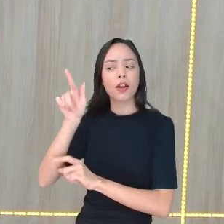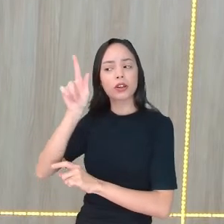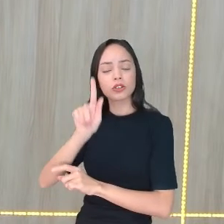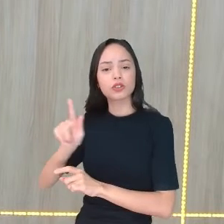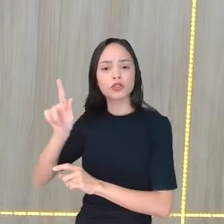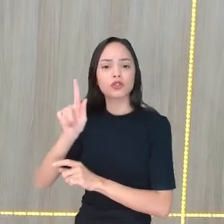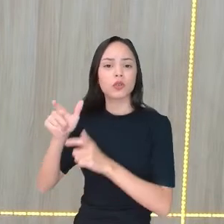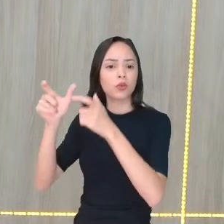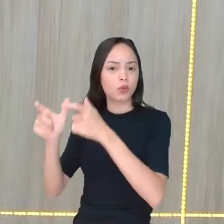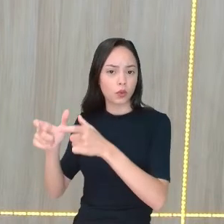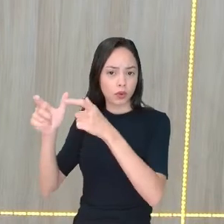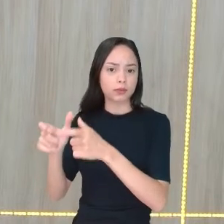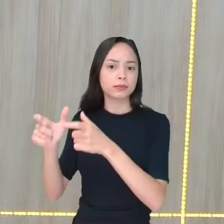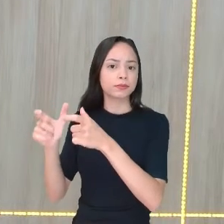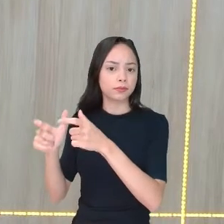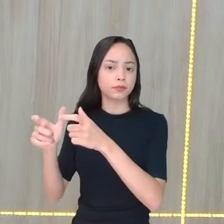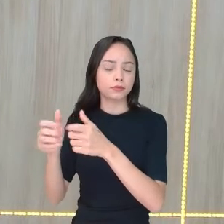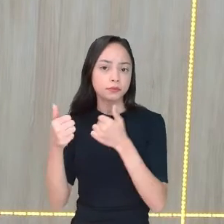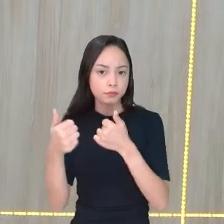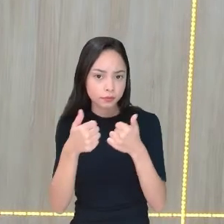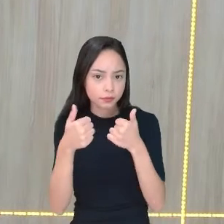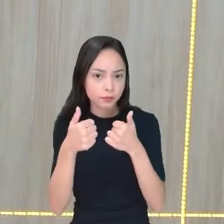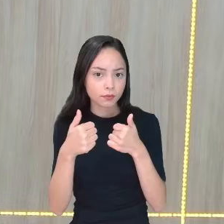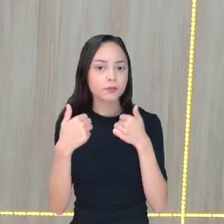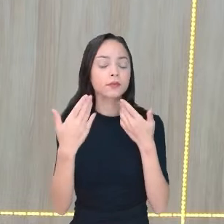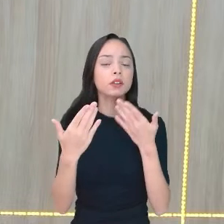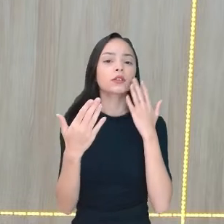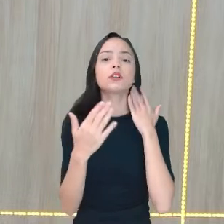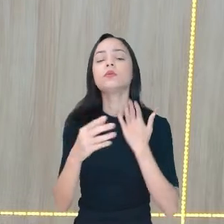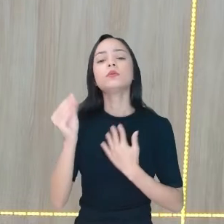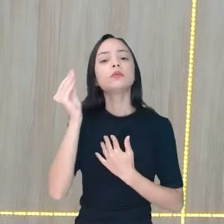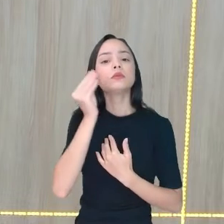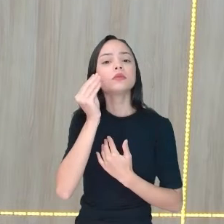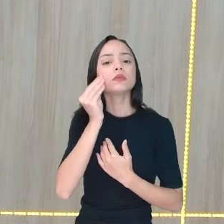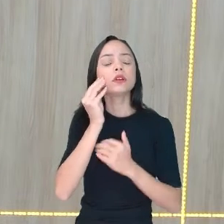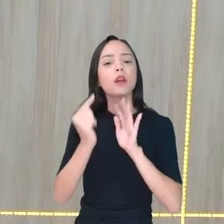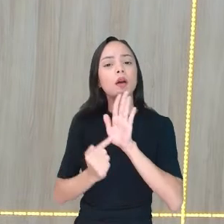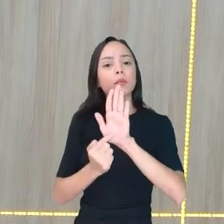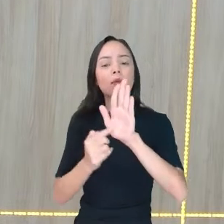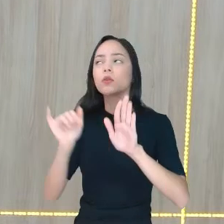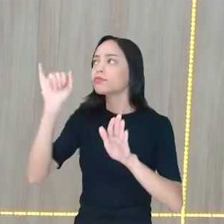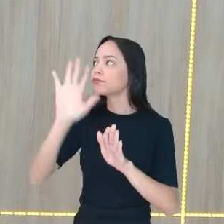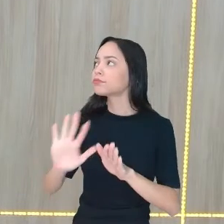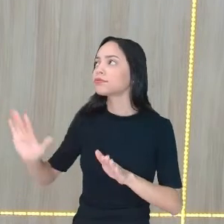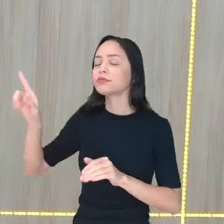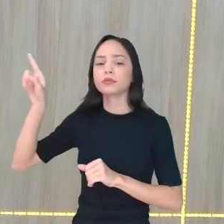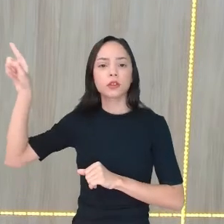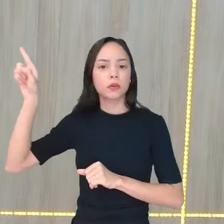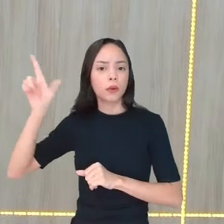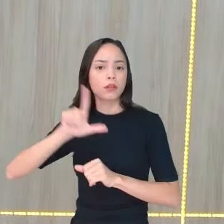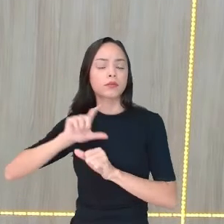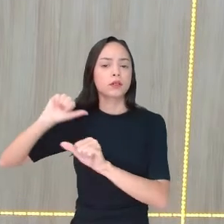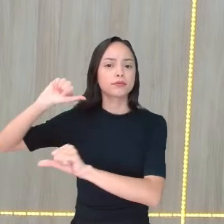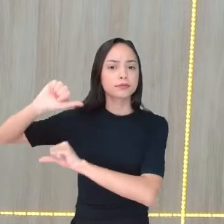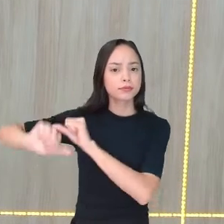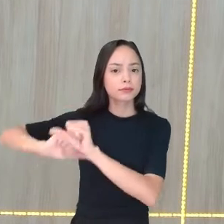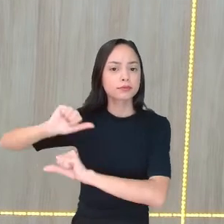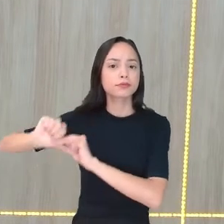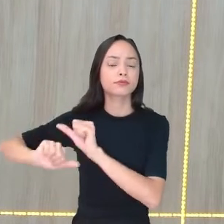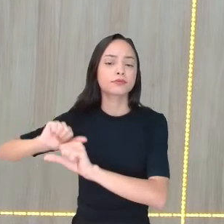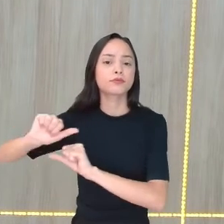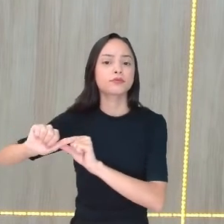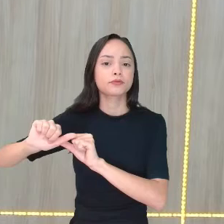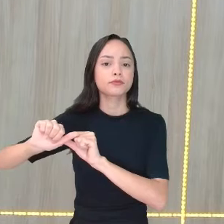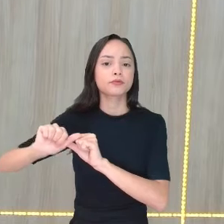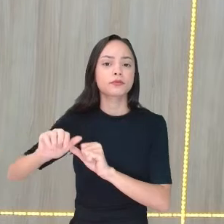geolocalização. Beleza? Então, só para a gente ilustrar aí com um exemplozinho dessa modificação, né? Quando a informação ela passa a